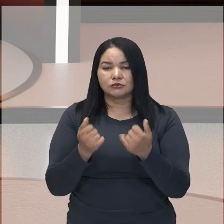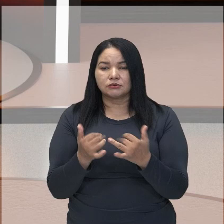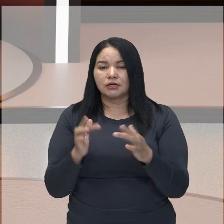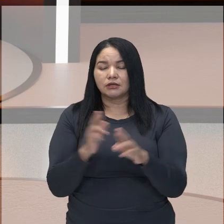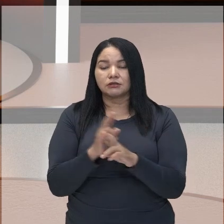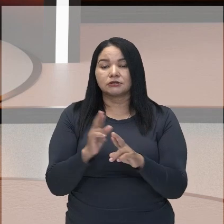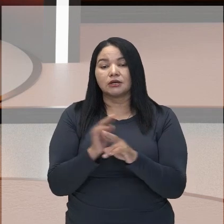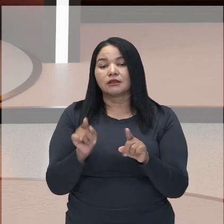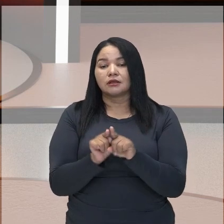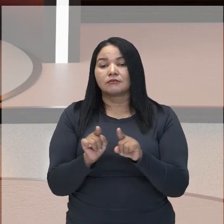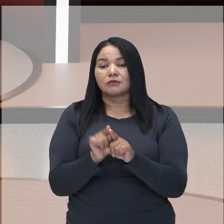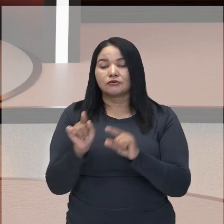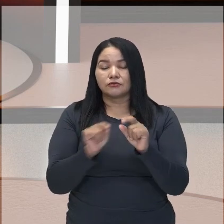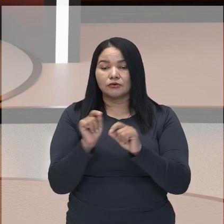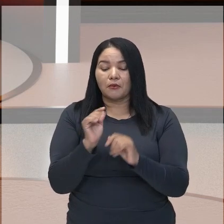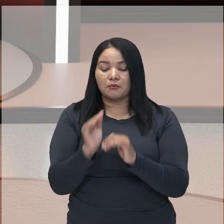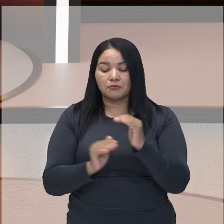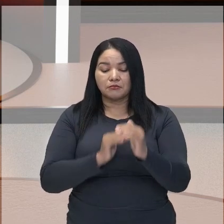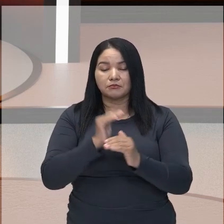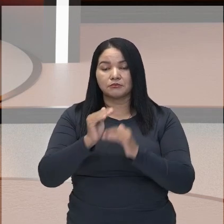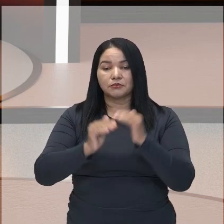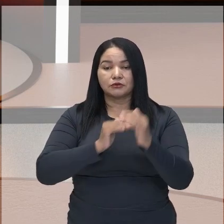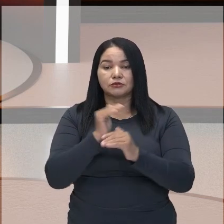também ao quê? Ao processo de